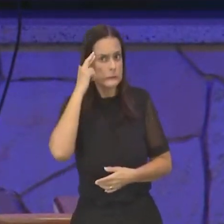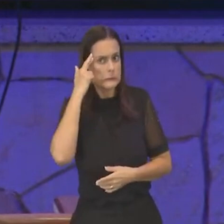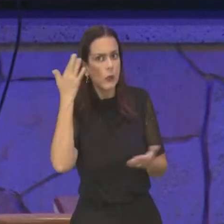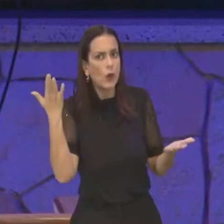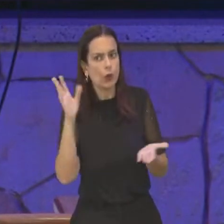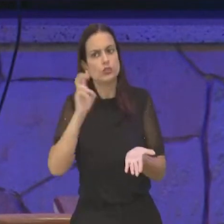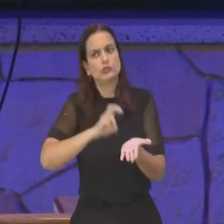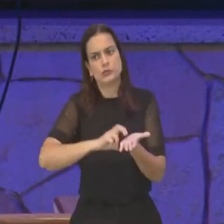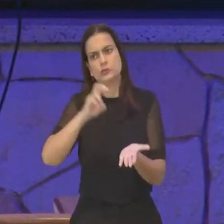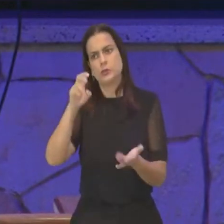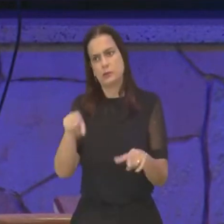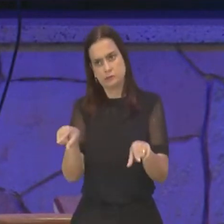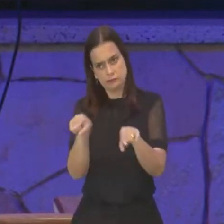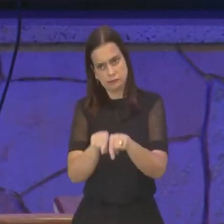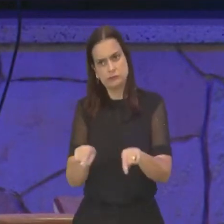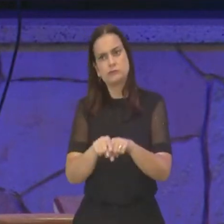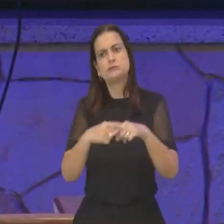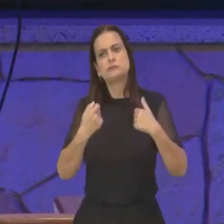manhã.